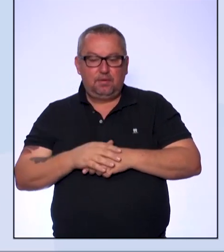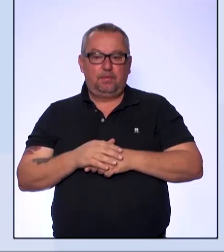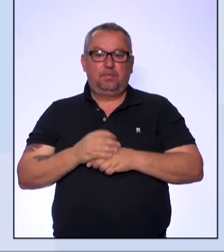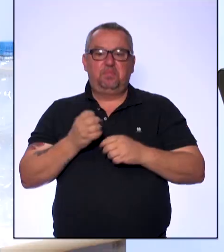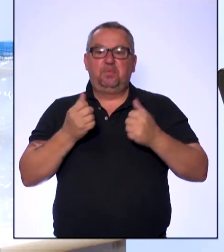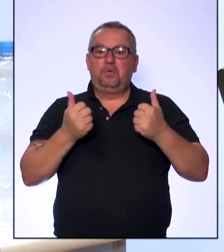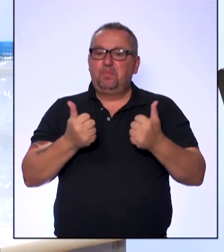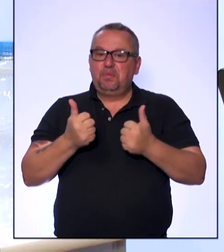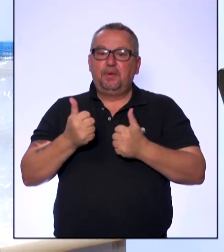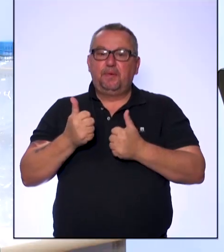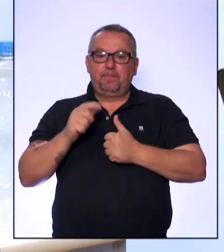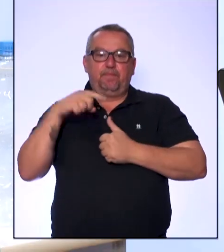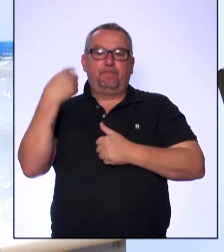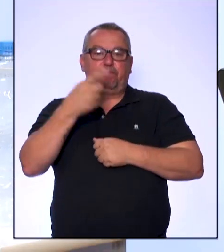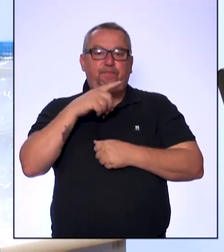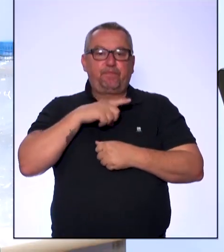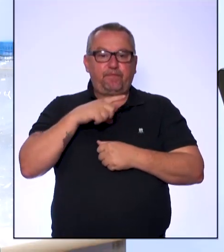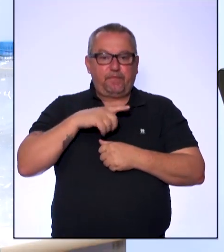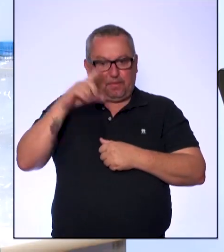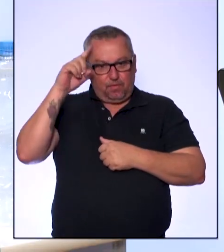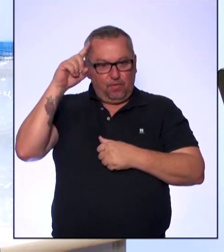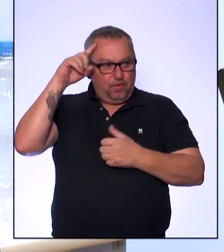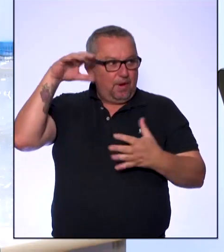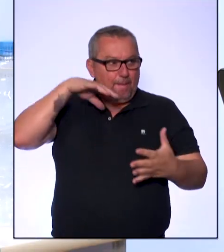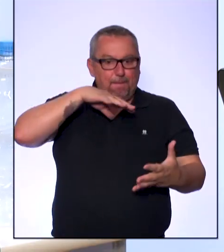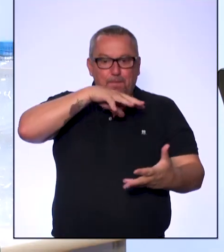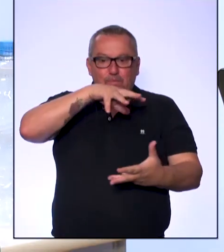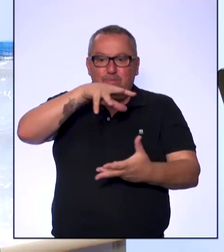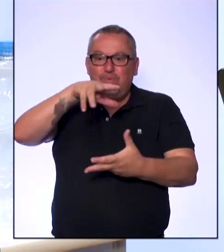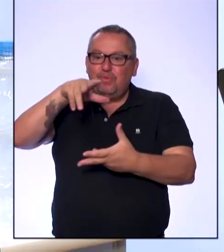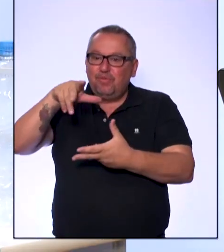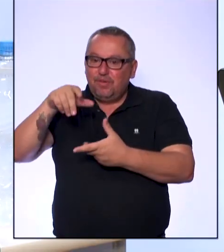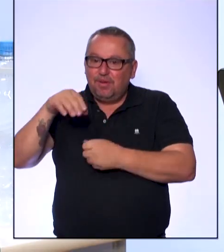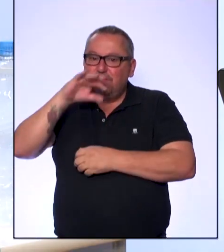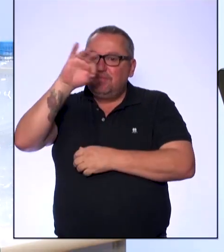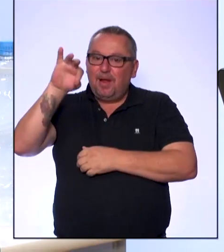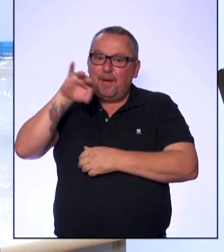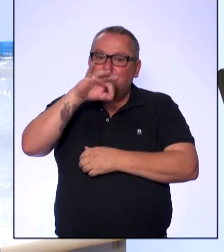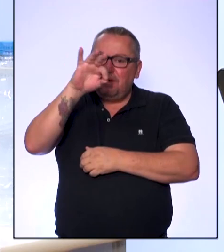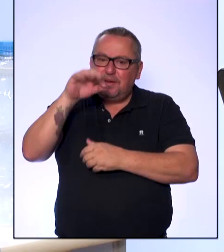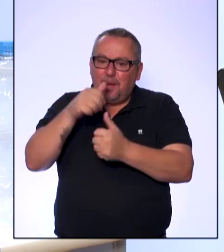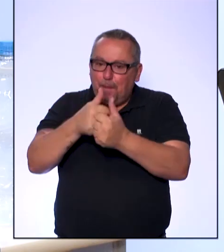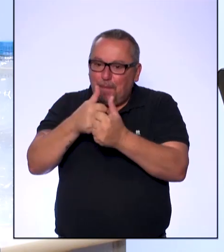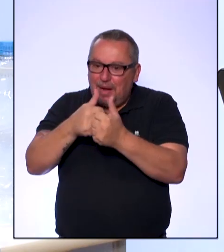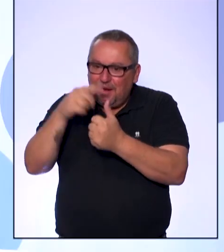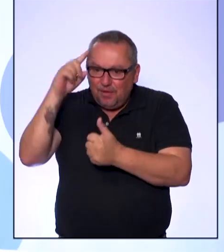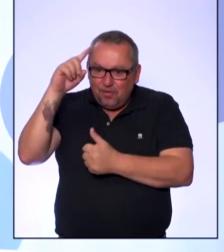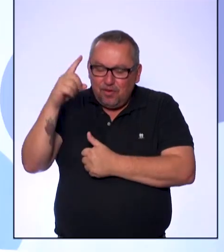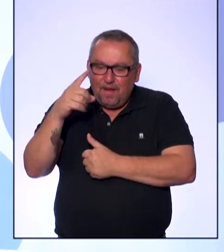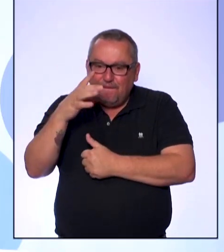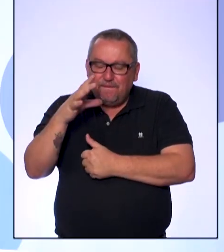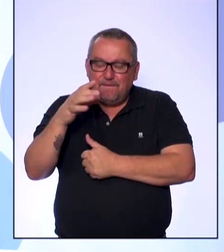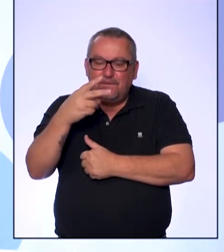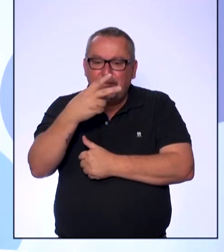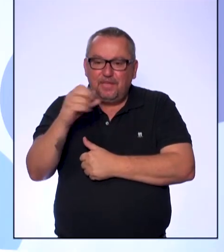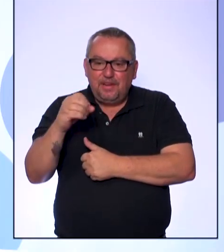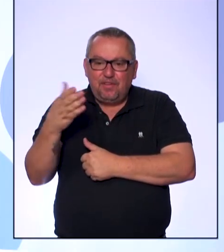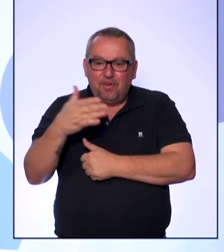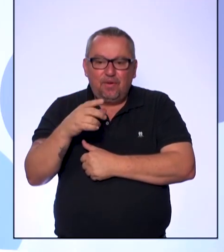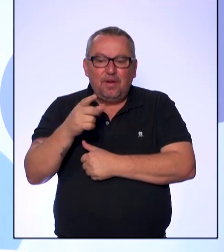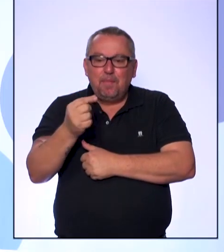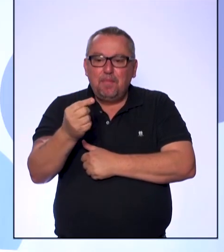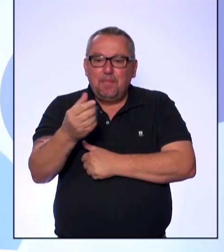então, gente, nós temos o Dia Mundial das Abelhas, Nossa. que está se aproximando. Dia 20 Dia de maio, 20, 20 de na maio.